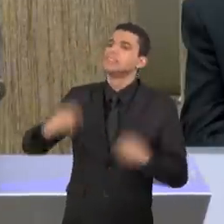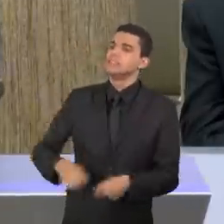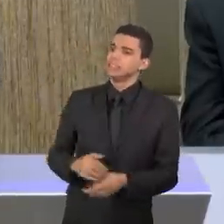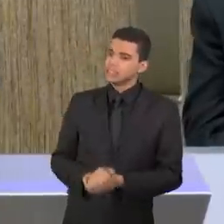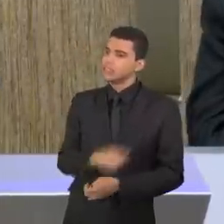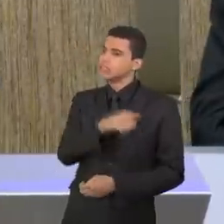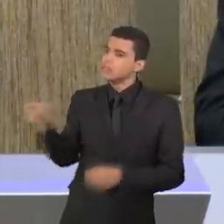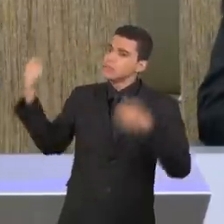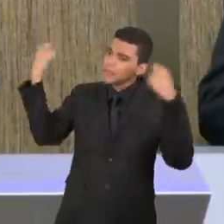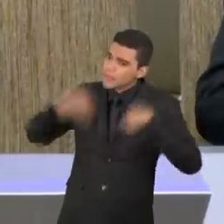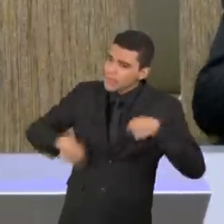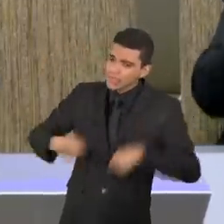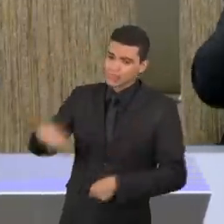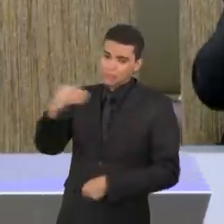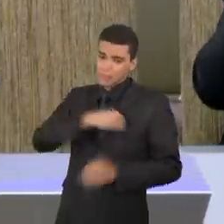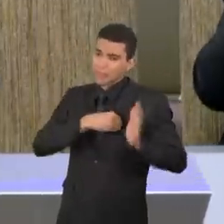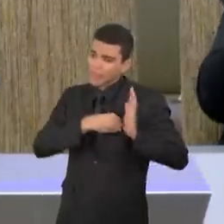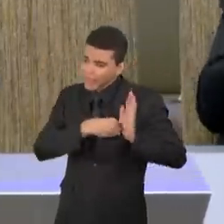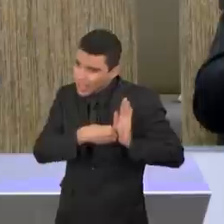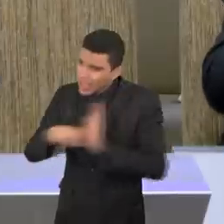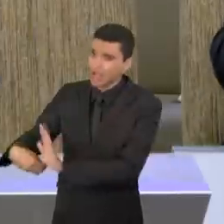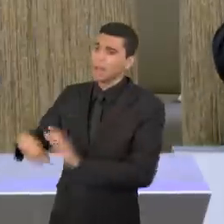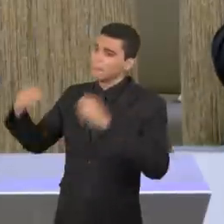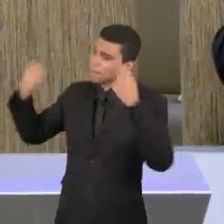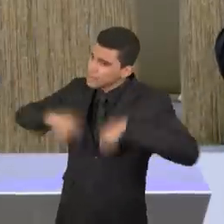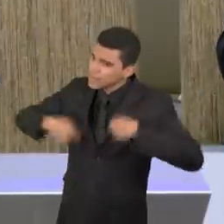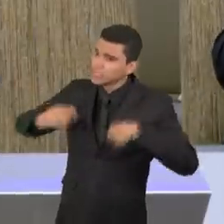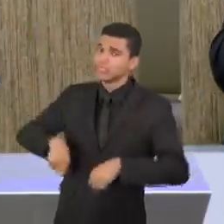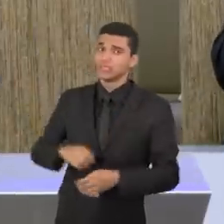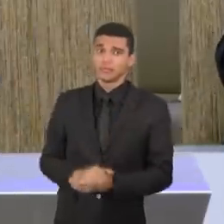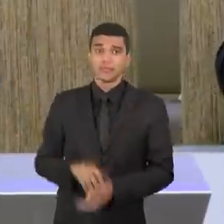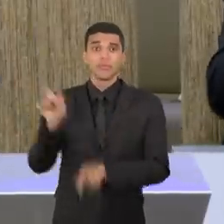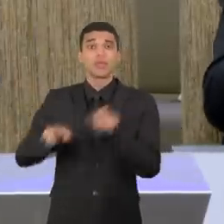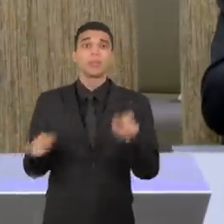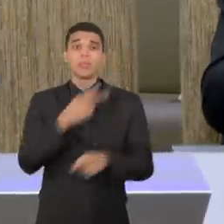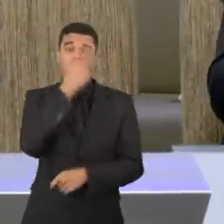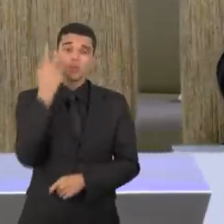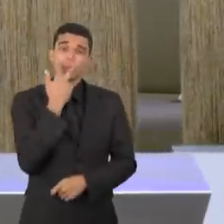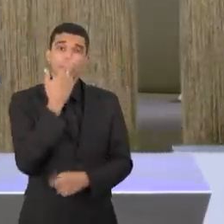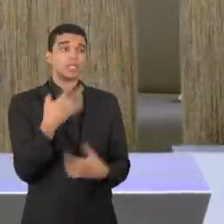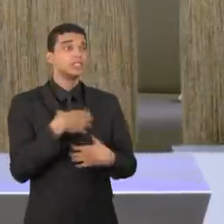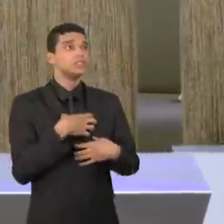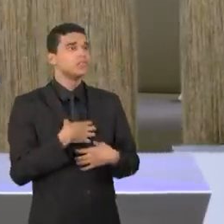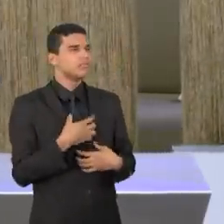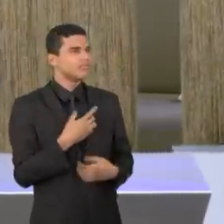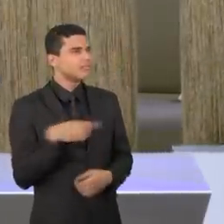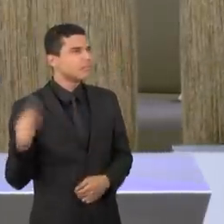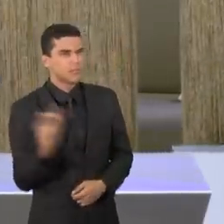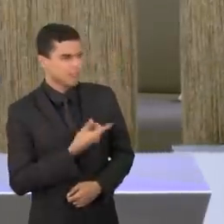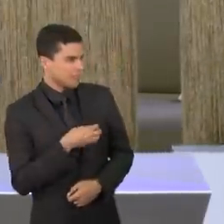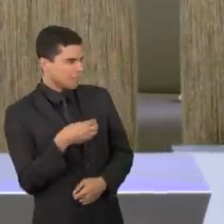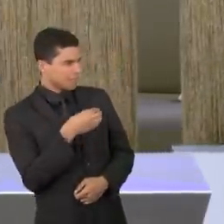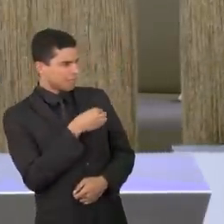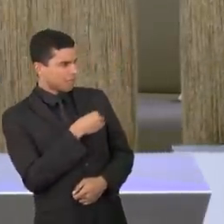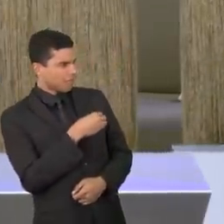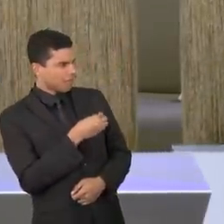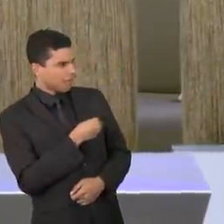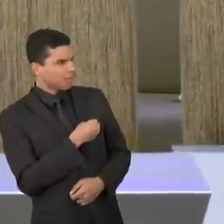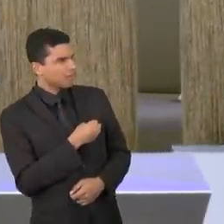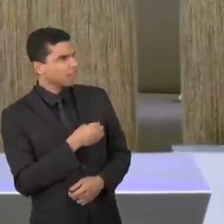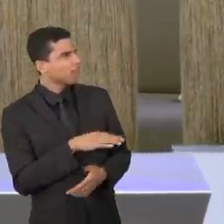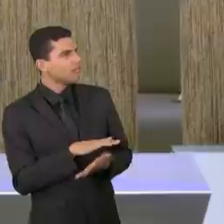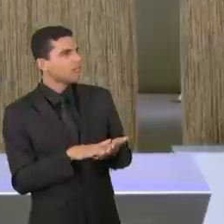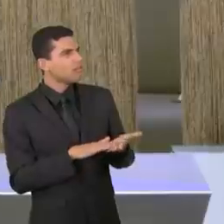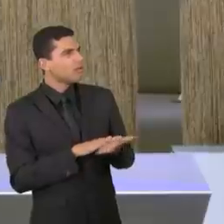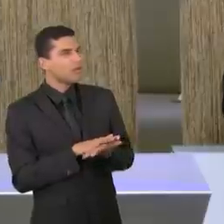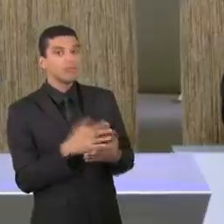insensibilidade espiritual. Joel, no capítulo 1, a gente, quando lê o versículo